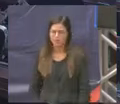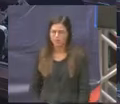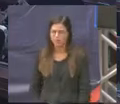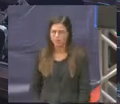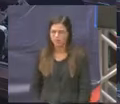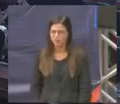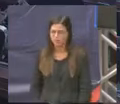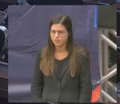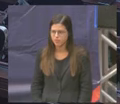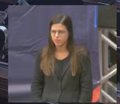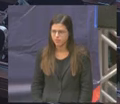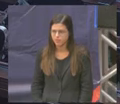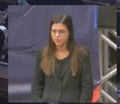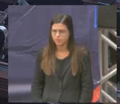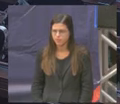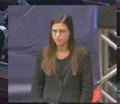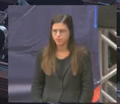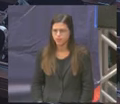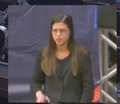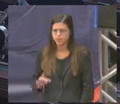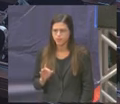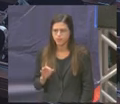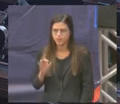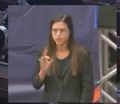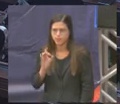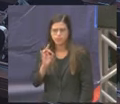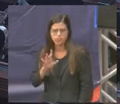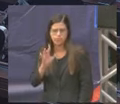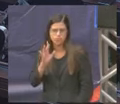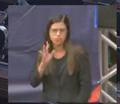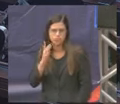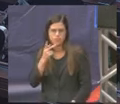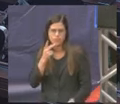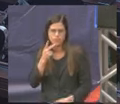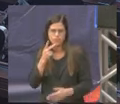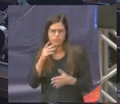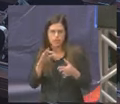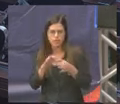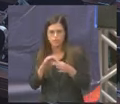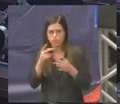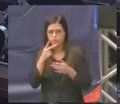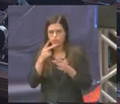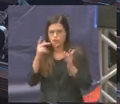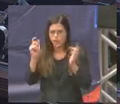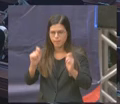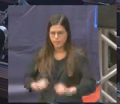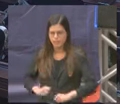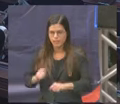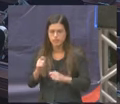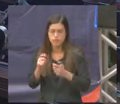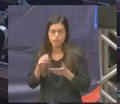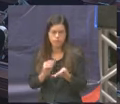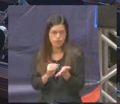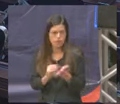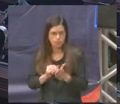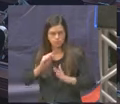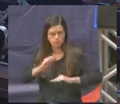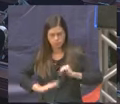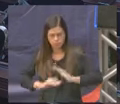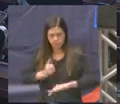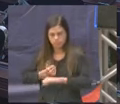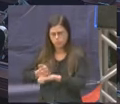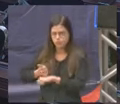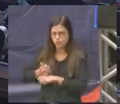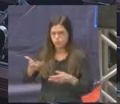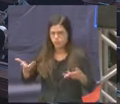Não, só fechando, porque eu acho que isso tem a ver com o que eu falei, né, de capacitação, às vezes é também falta de profissionais qualificados para fazer isso tudo,